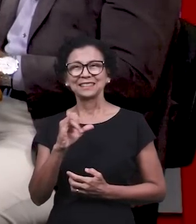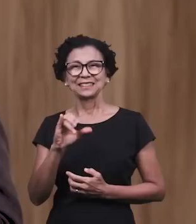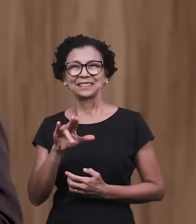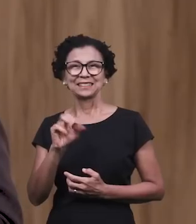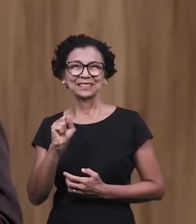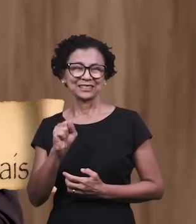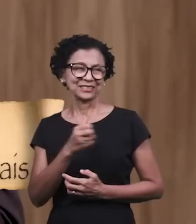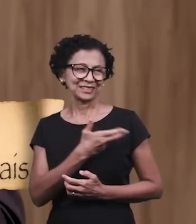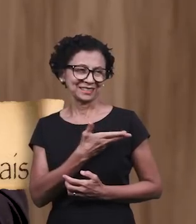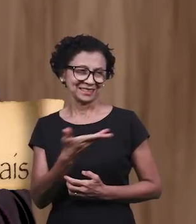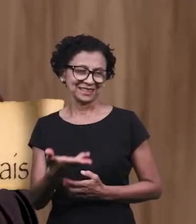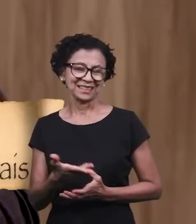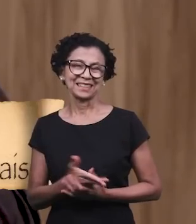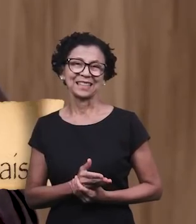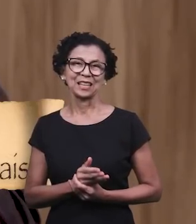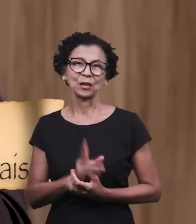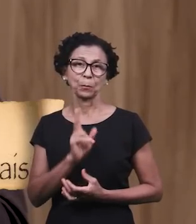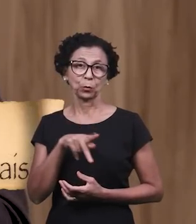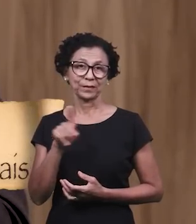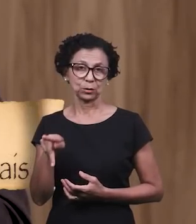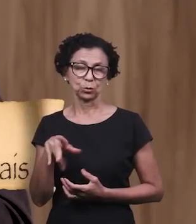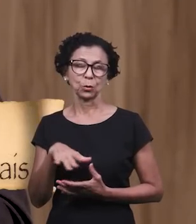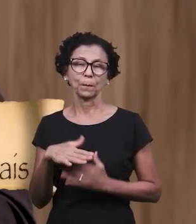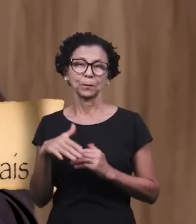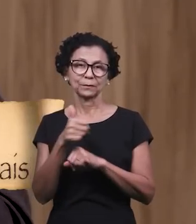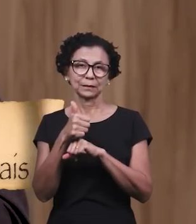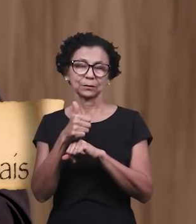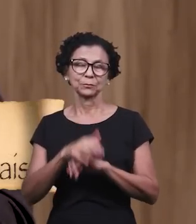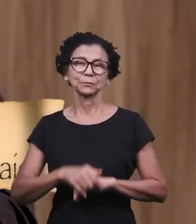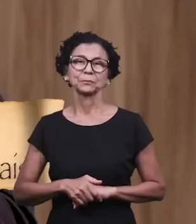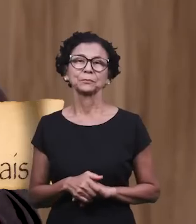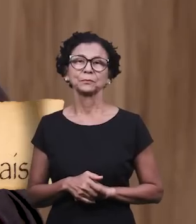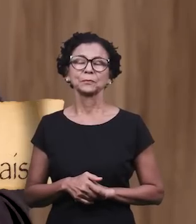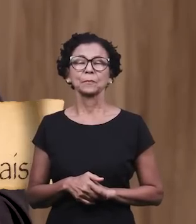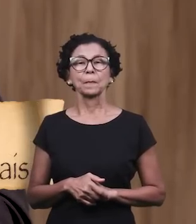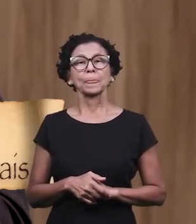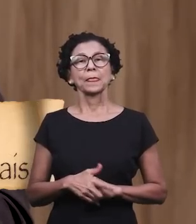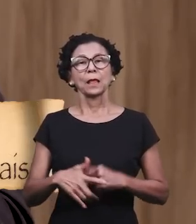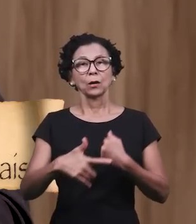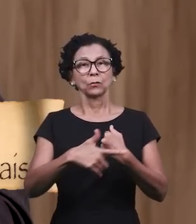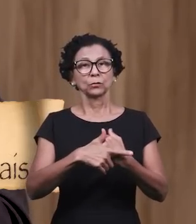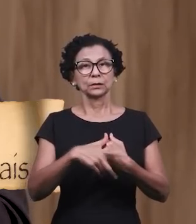Israel. Aliás, faço uma ressalva aqui, que